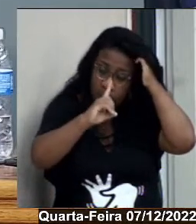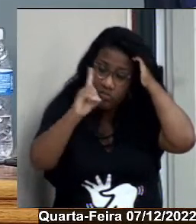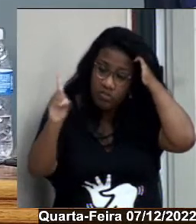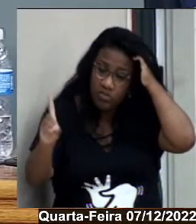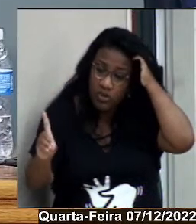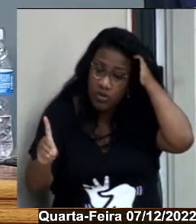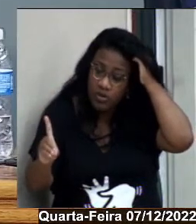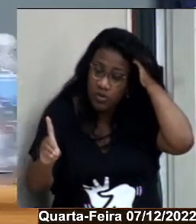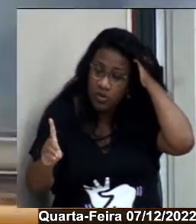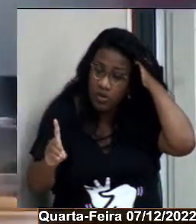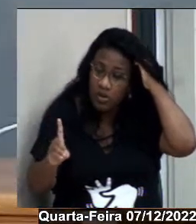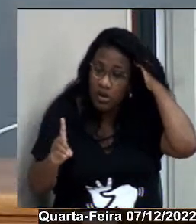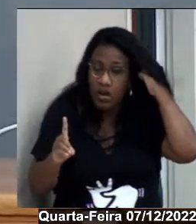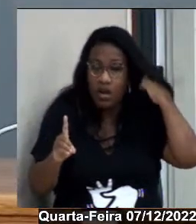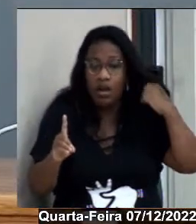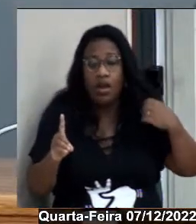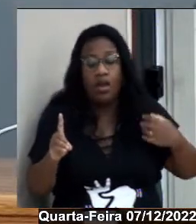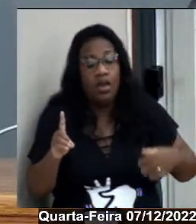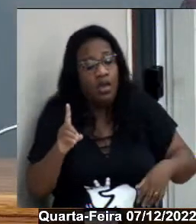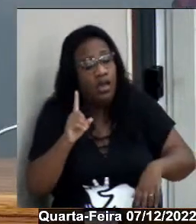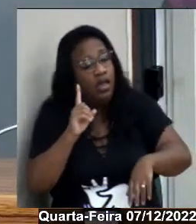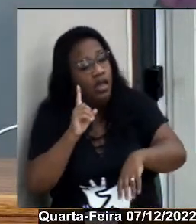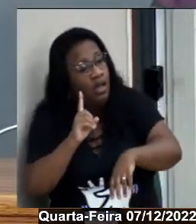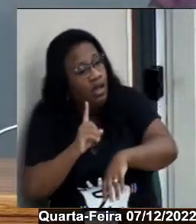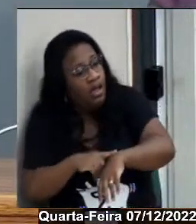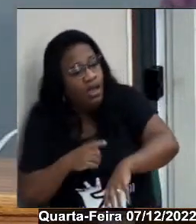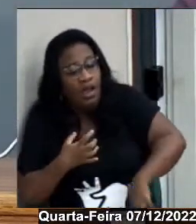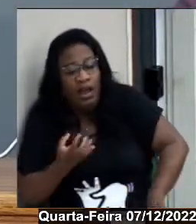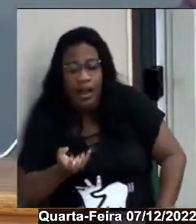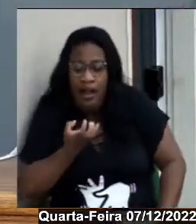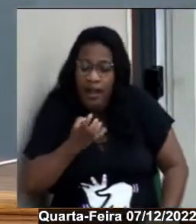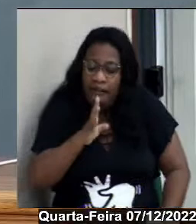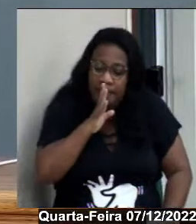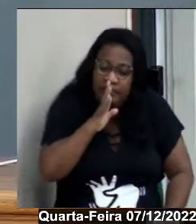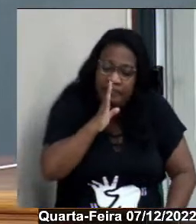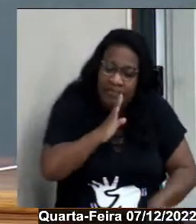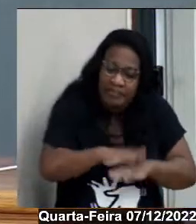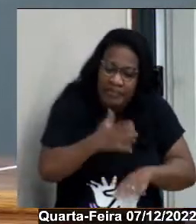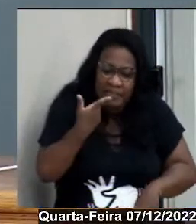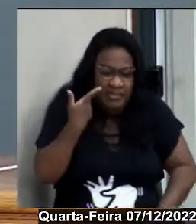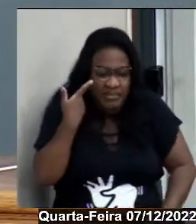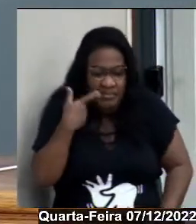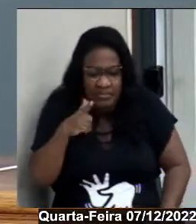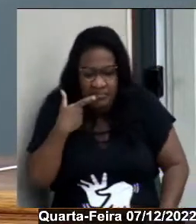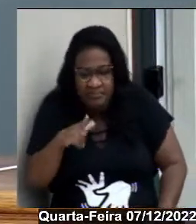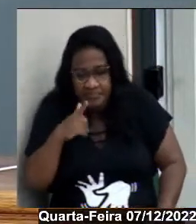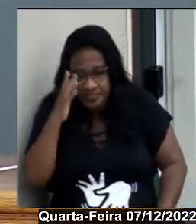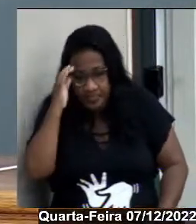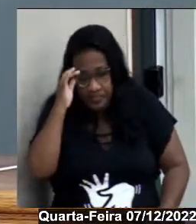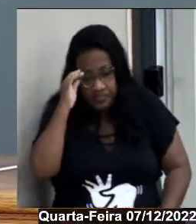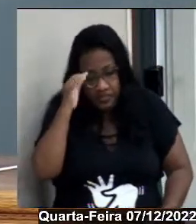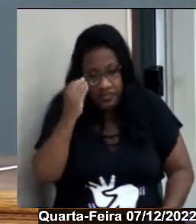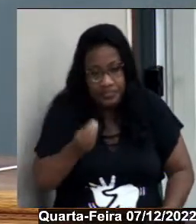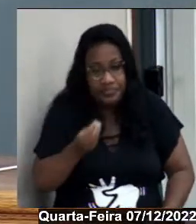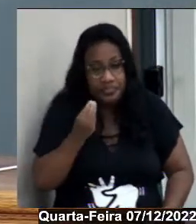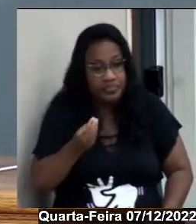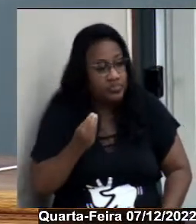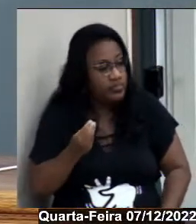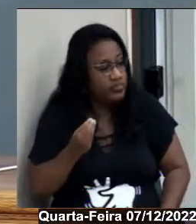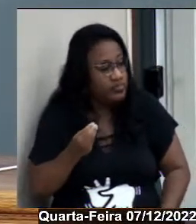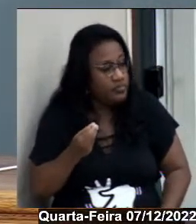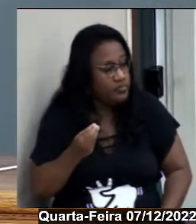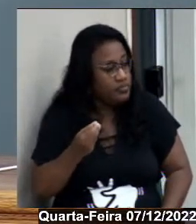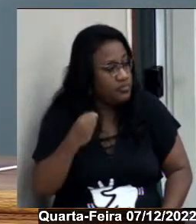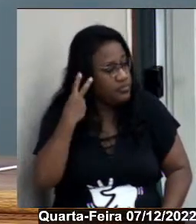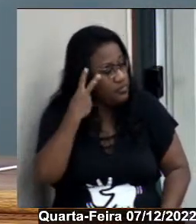dia a todos, né? Tem hora que a gente quer ficar calado, mas não dá. Como com um vereador, ele pega o uso da